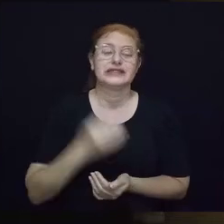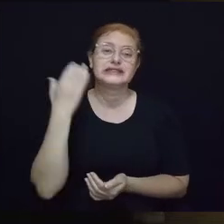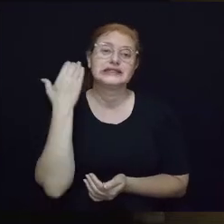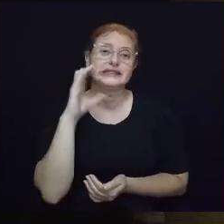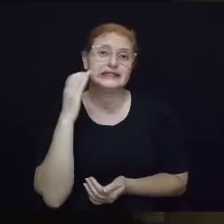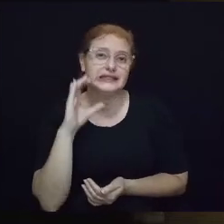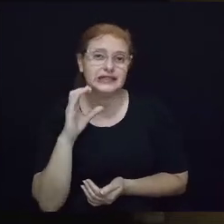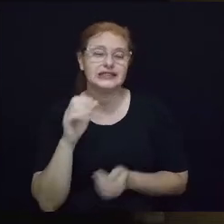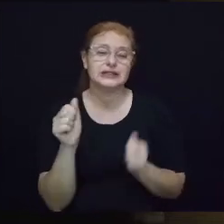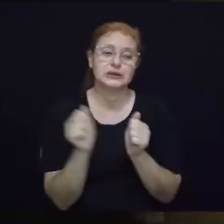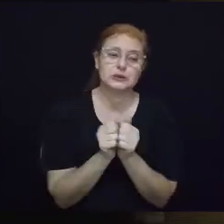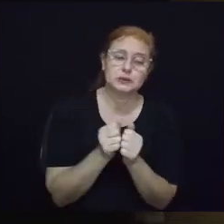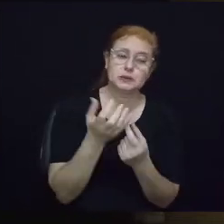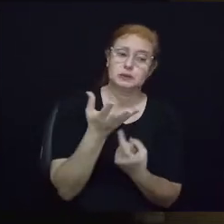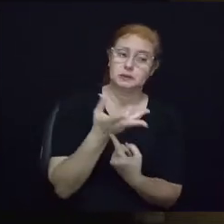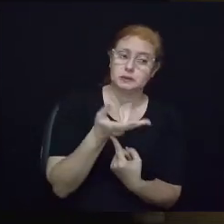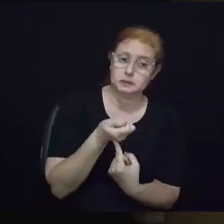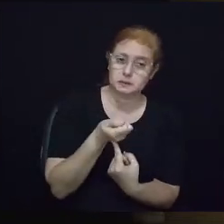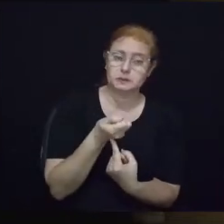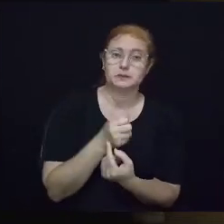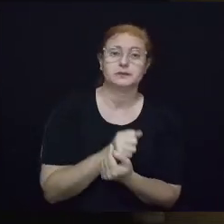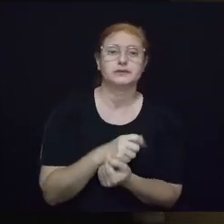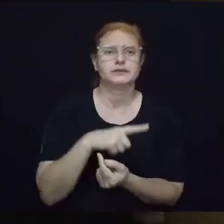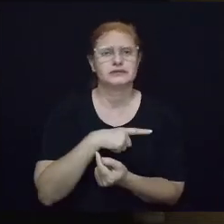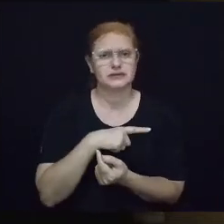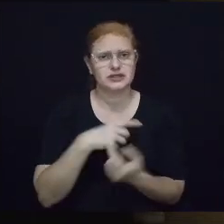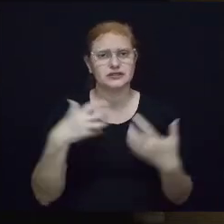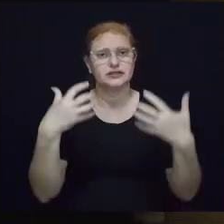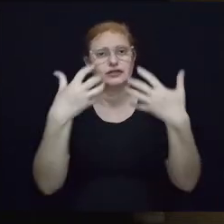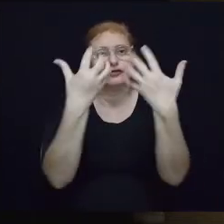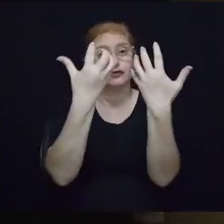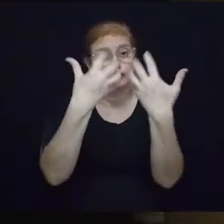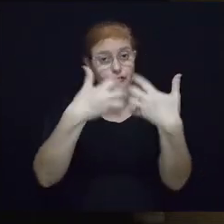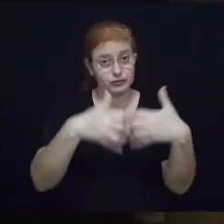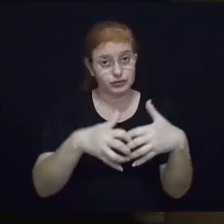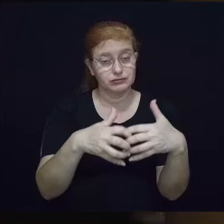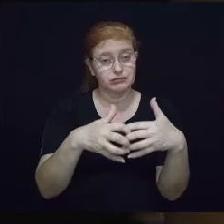ciência ao lado da arte, ela tem uma função assim que é de